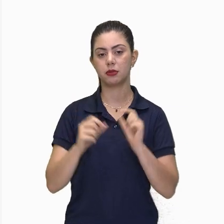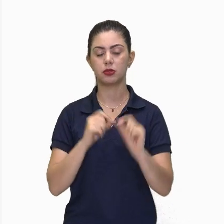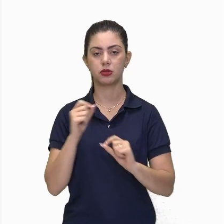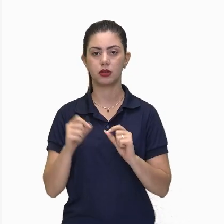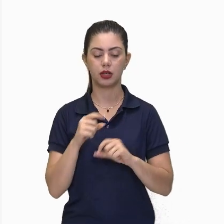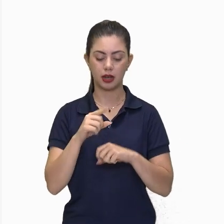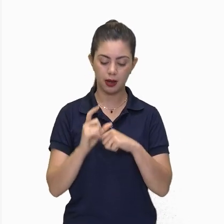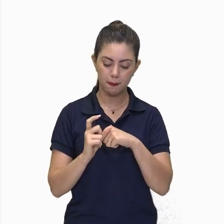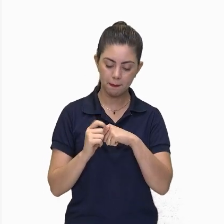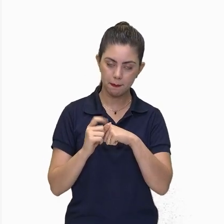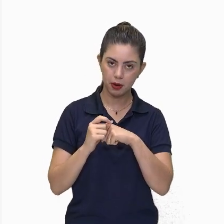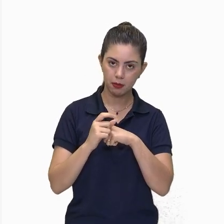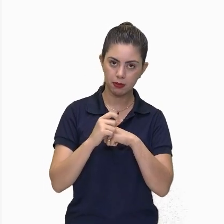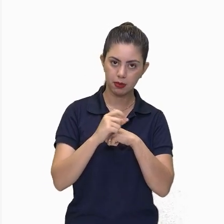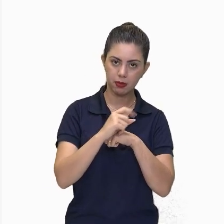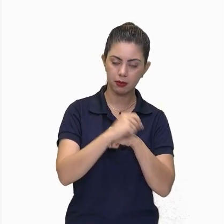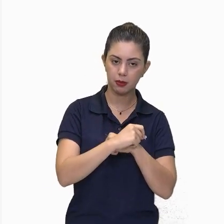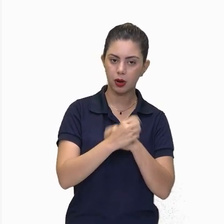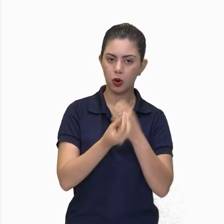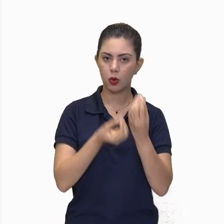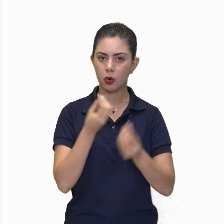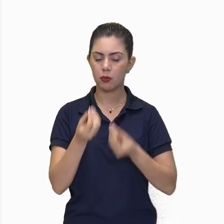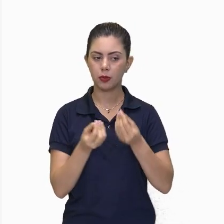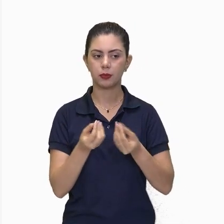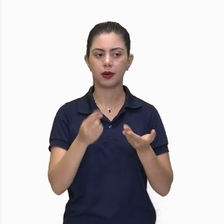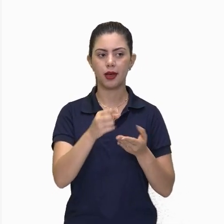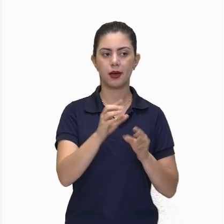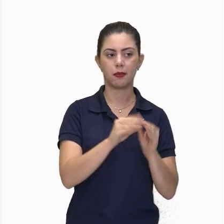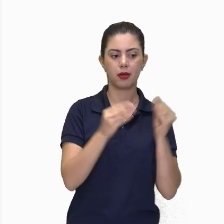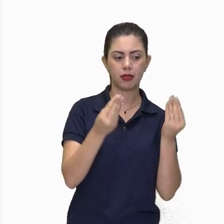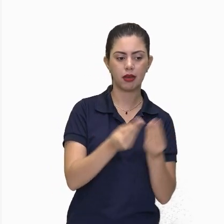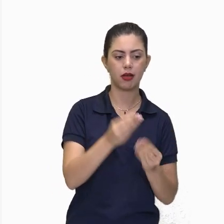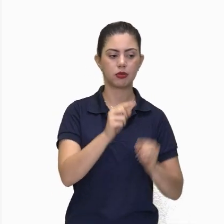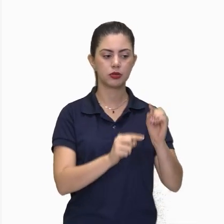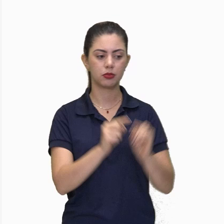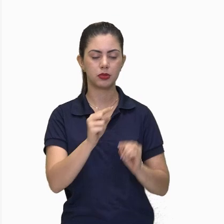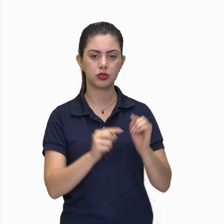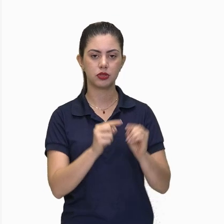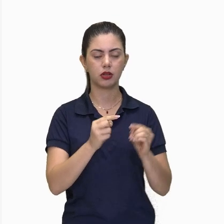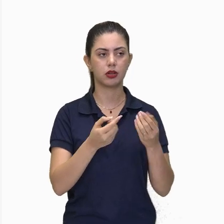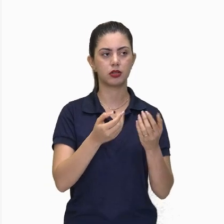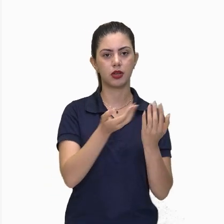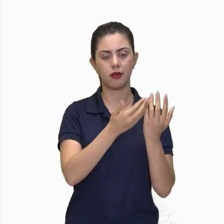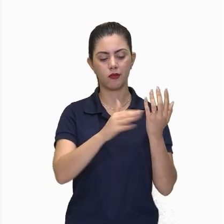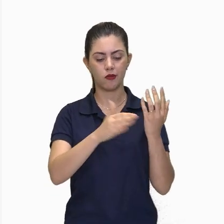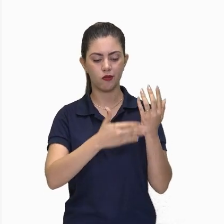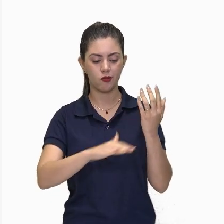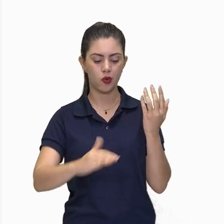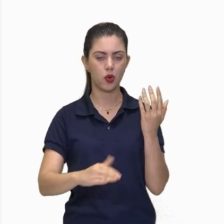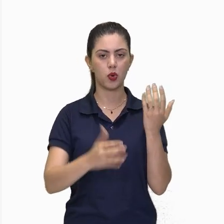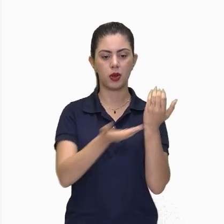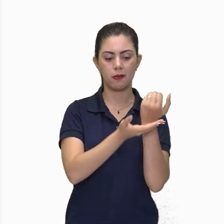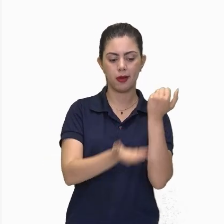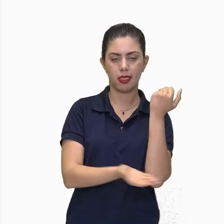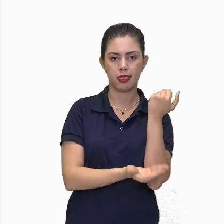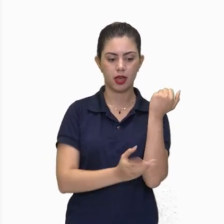de alimentação, ele vai fragmentando, vai cortando algumas folhagens, troncos, né?